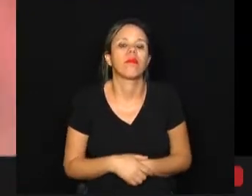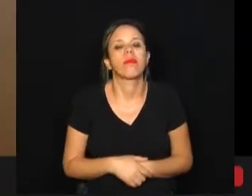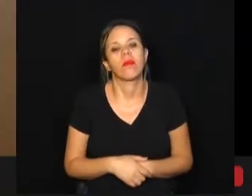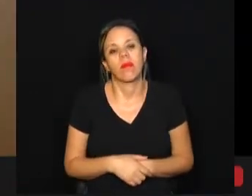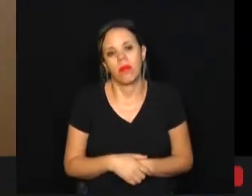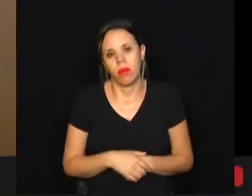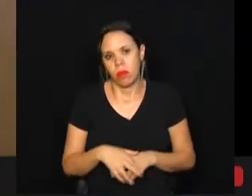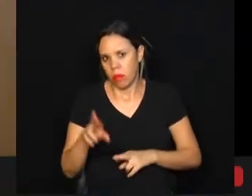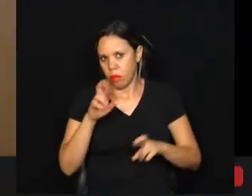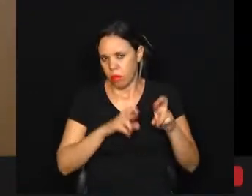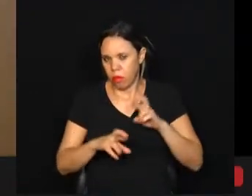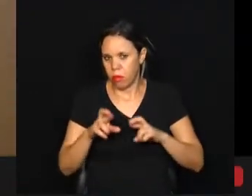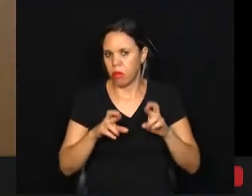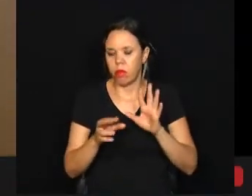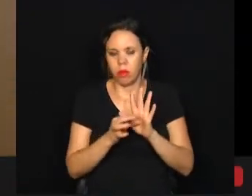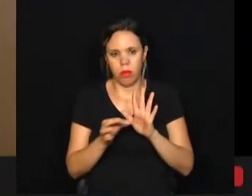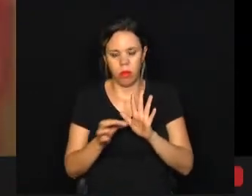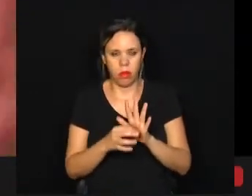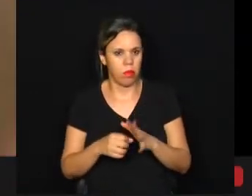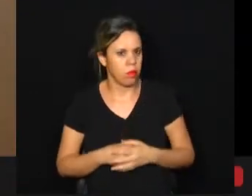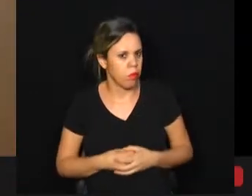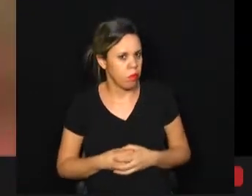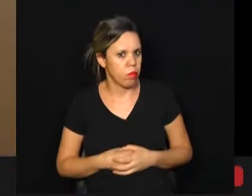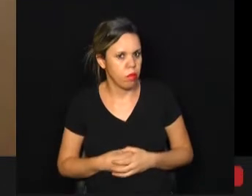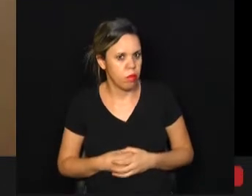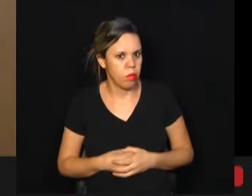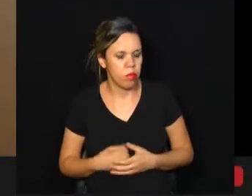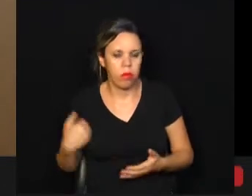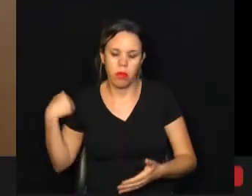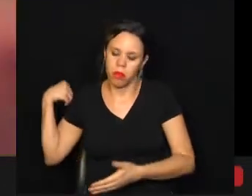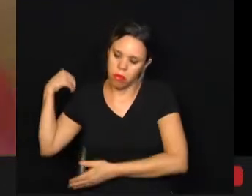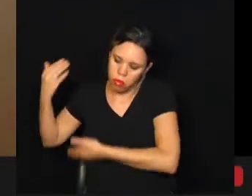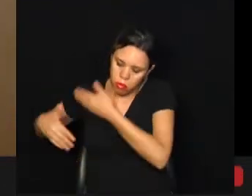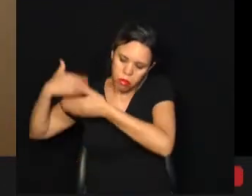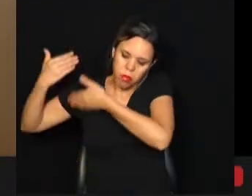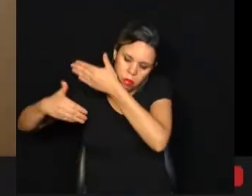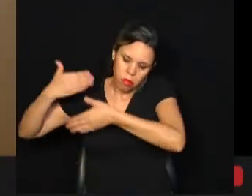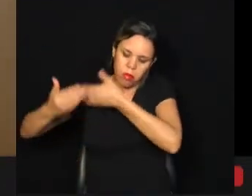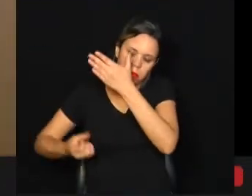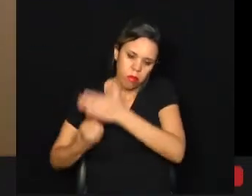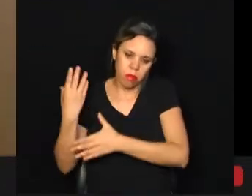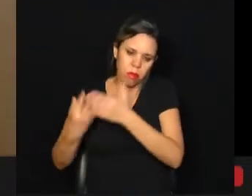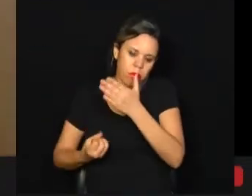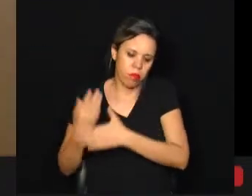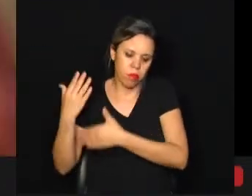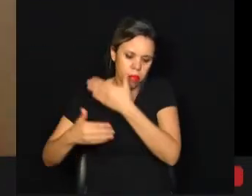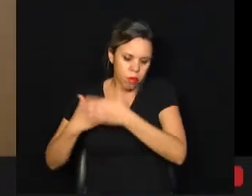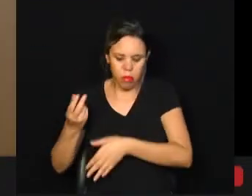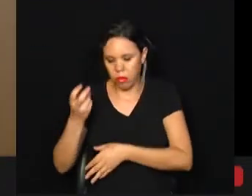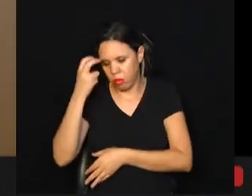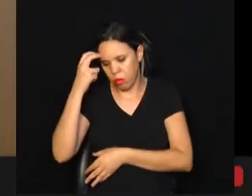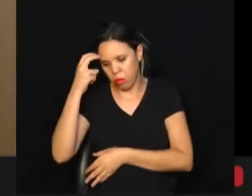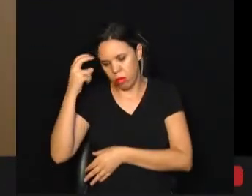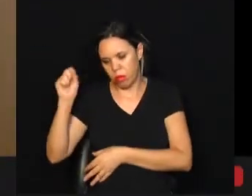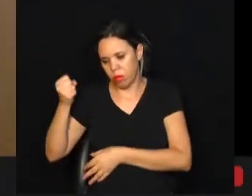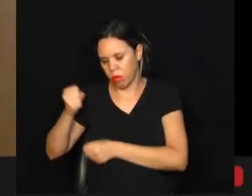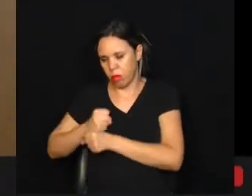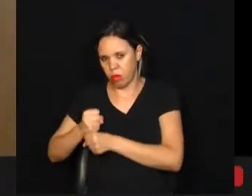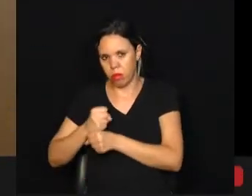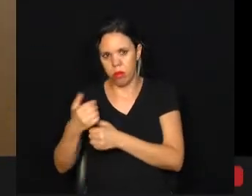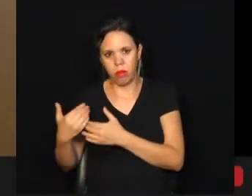uma análise, uma colocação daquilo que vem acontecendo. Então, como é que foi a cultura aqui nesses 8